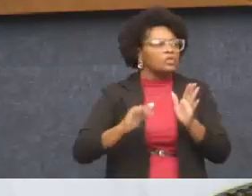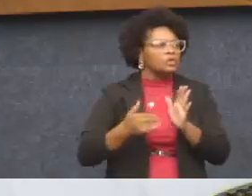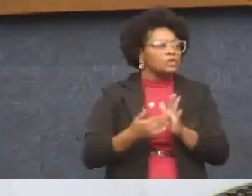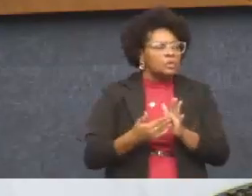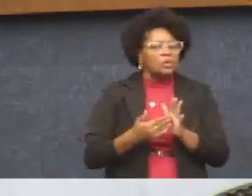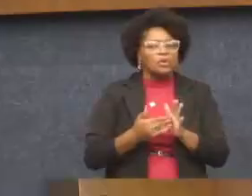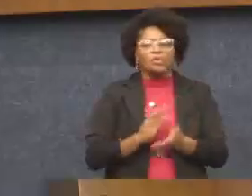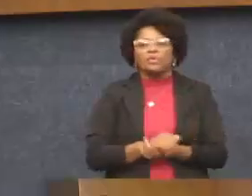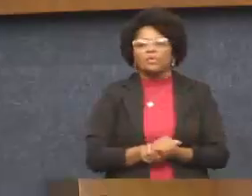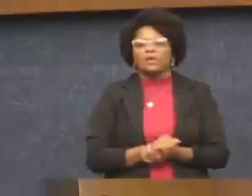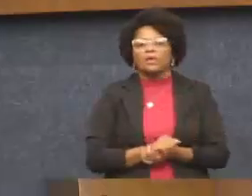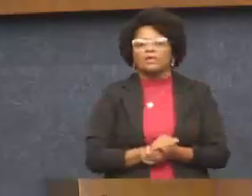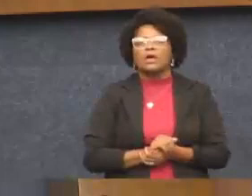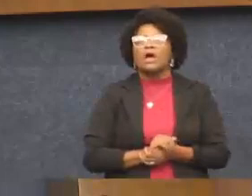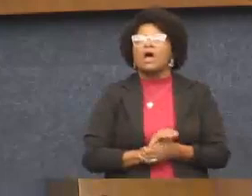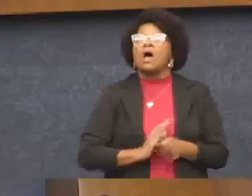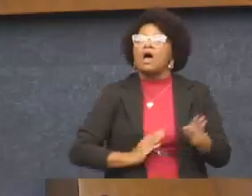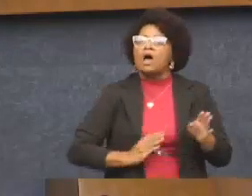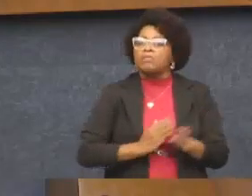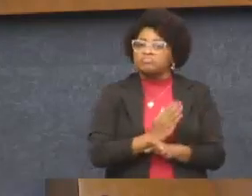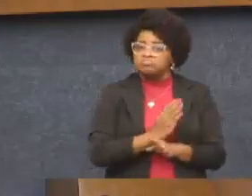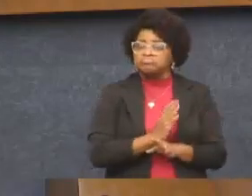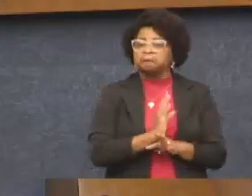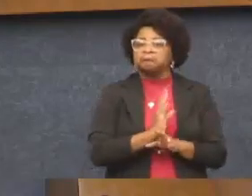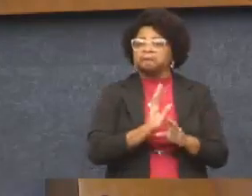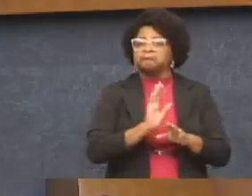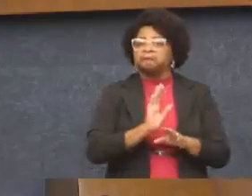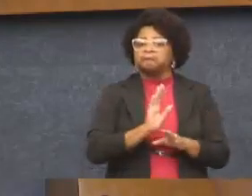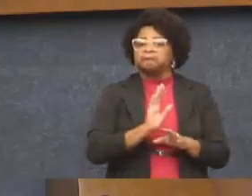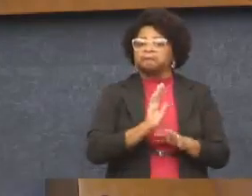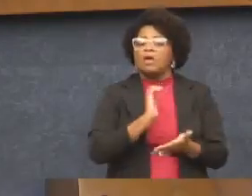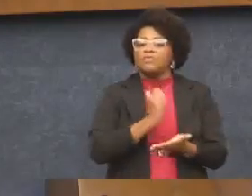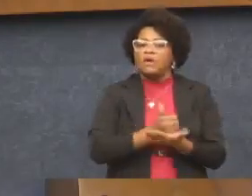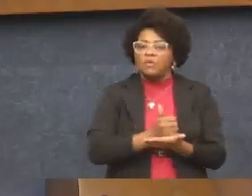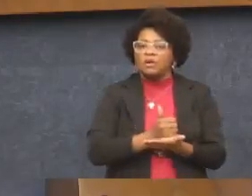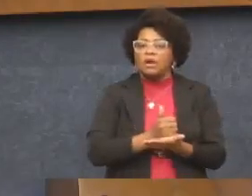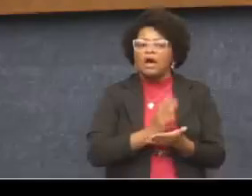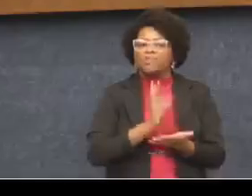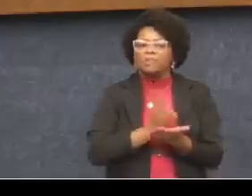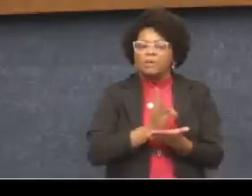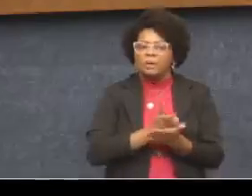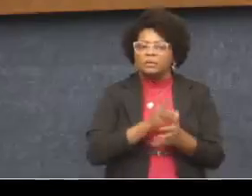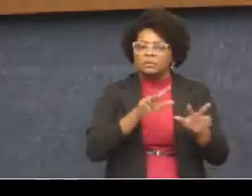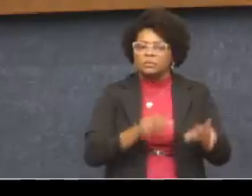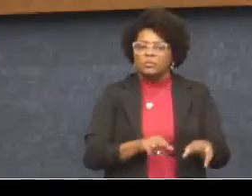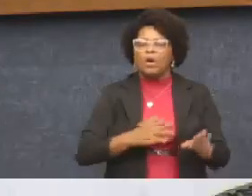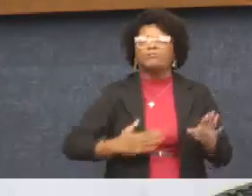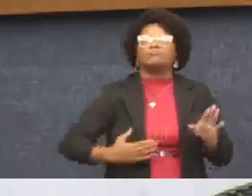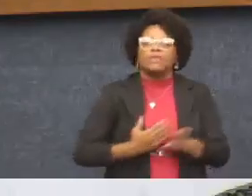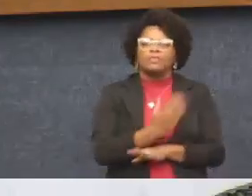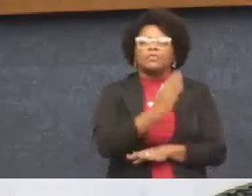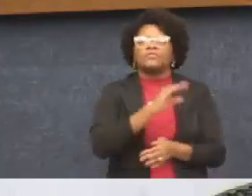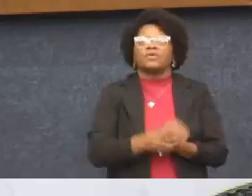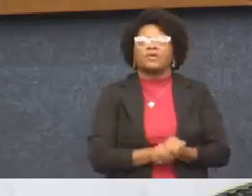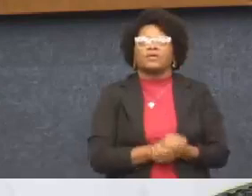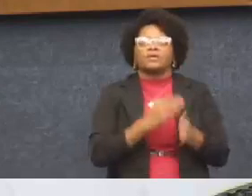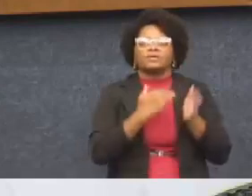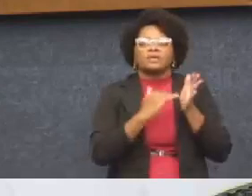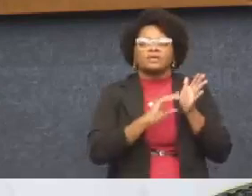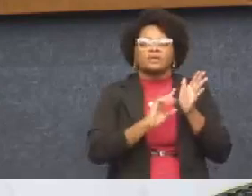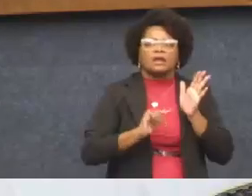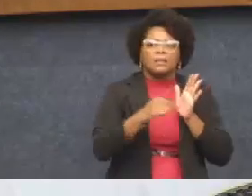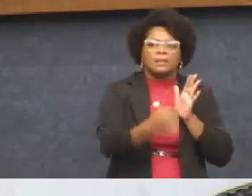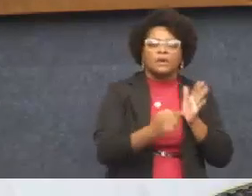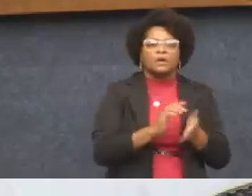processo de votação. Os favoráveis permaneçam como estão, os contrários se manifestem. Aprovado. Senhor secretário, próximo